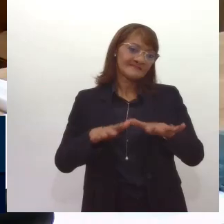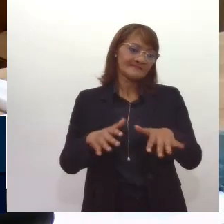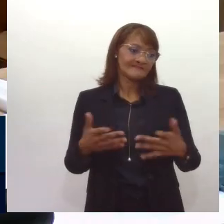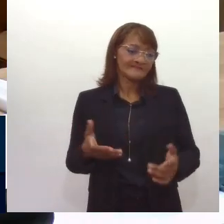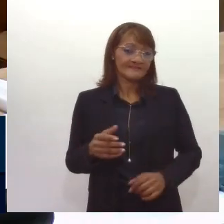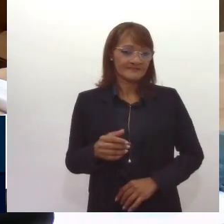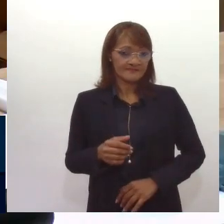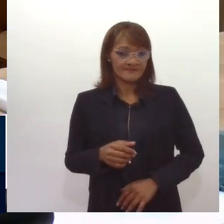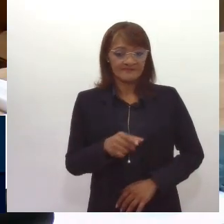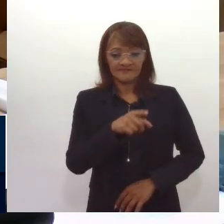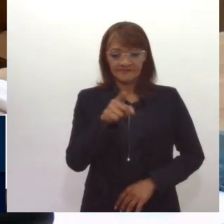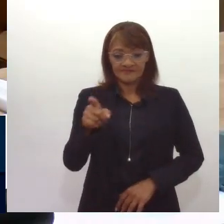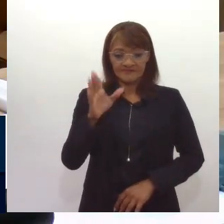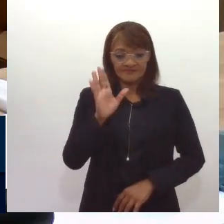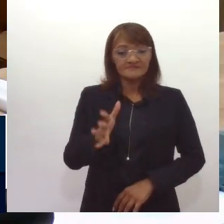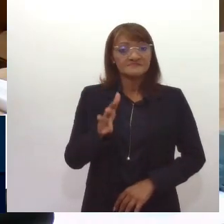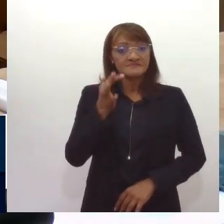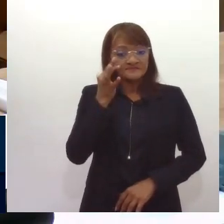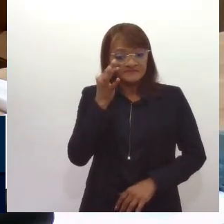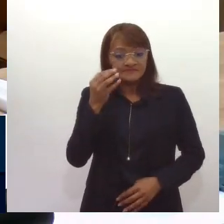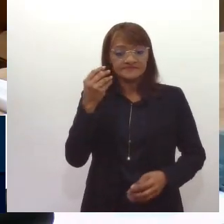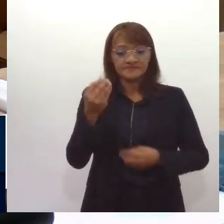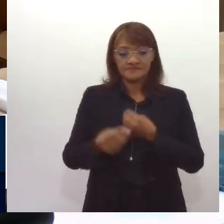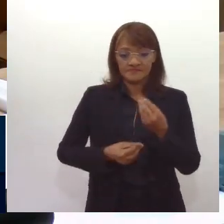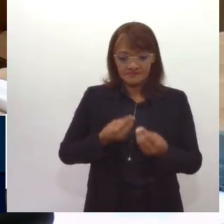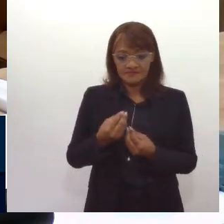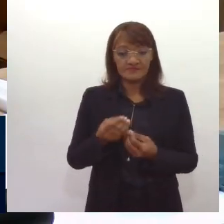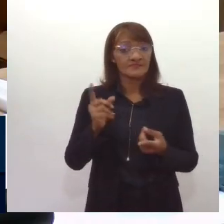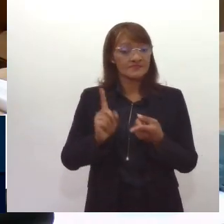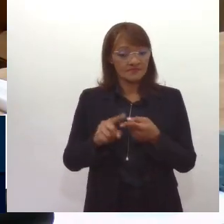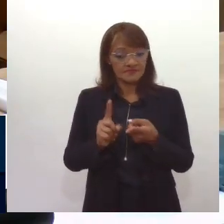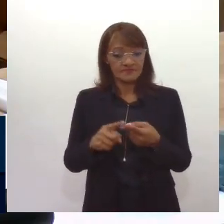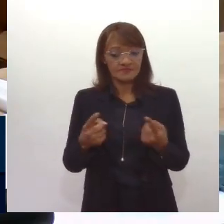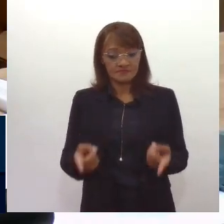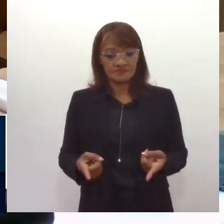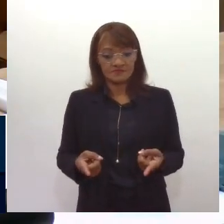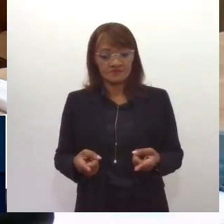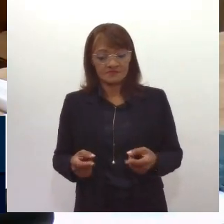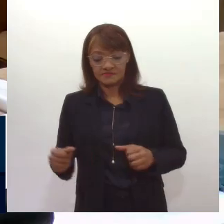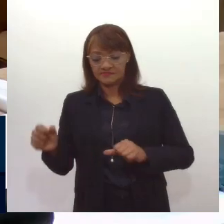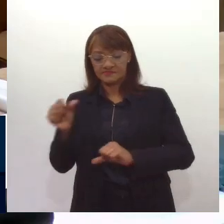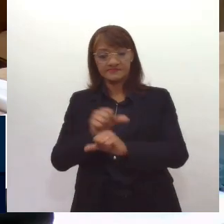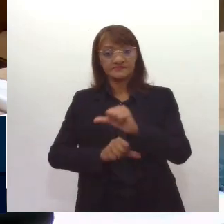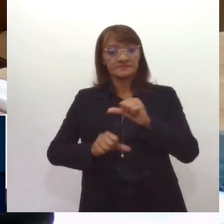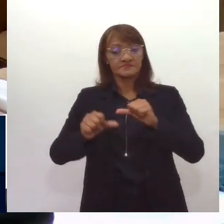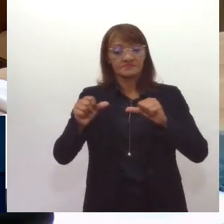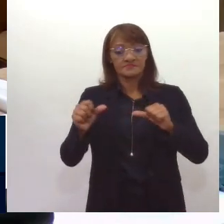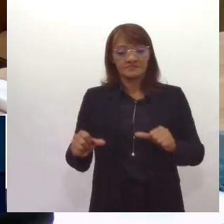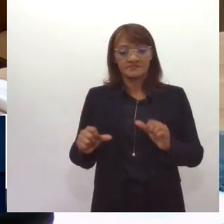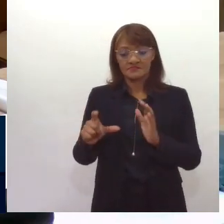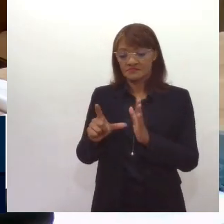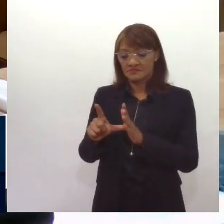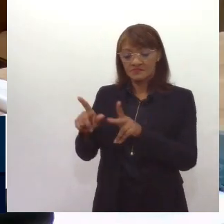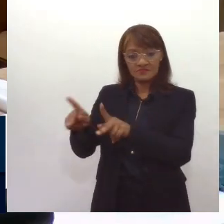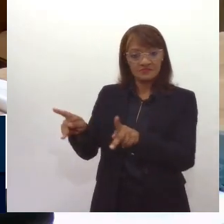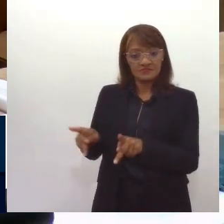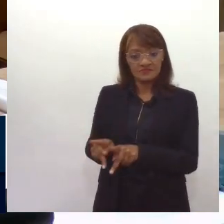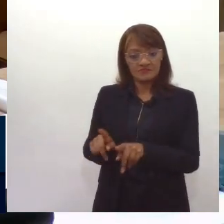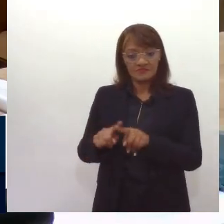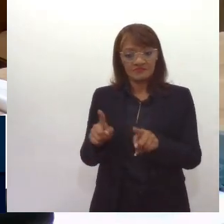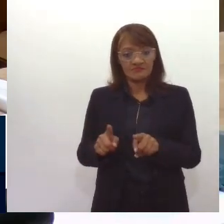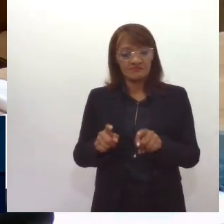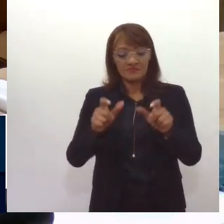foi também feito, transformando e povoados em bairros sem um diálogo, né, com a